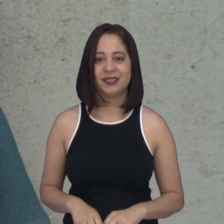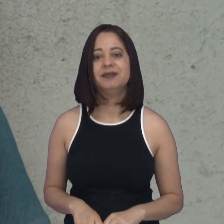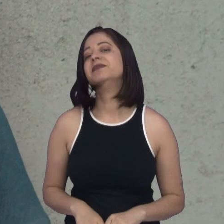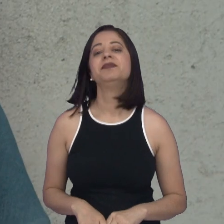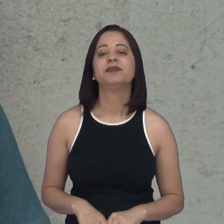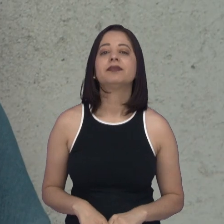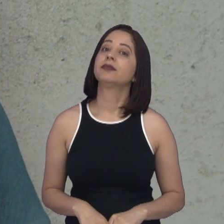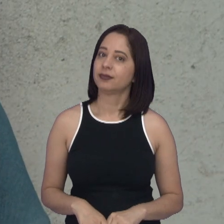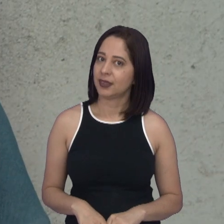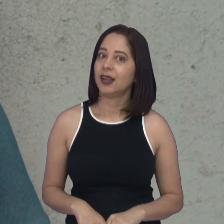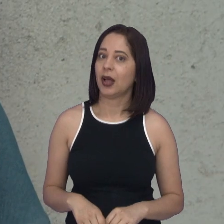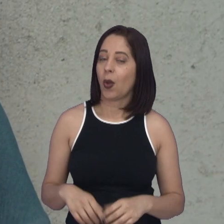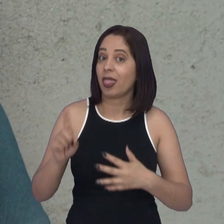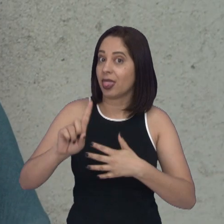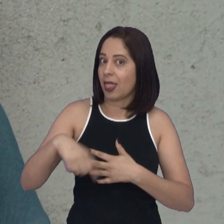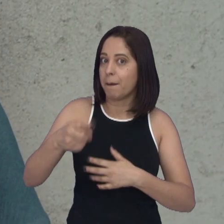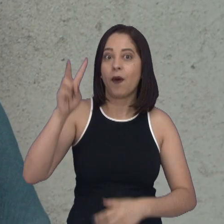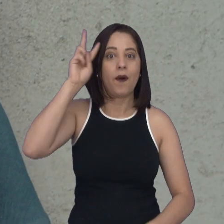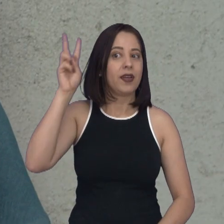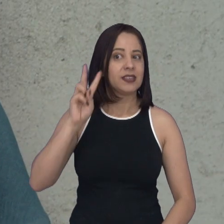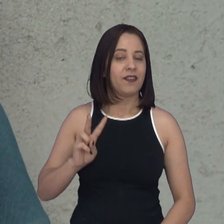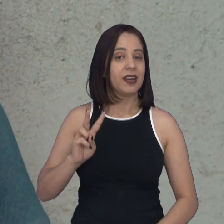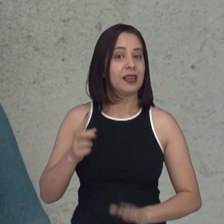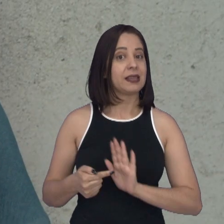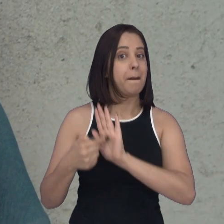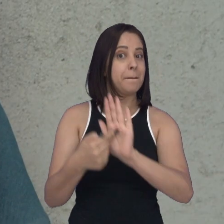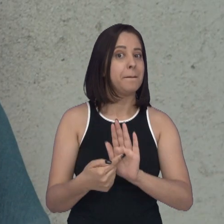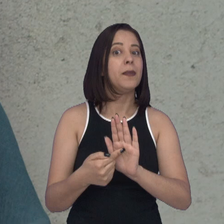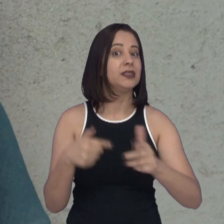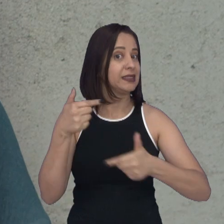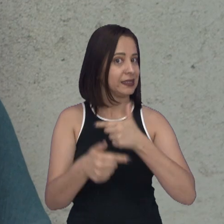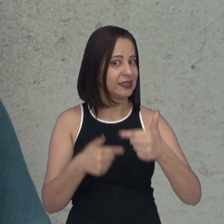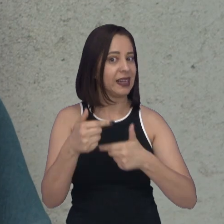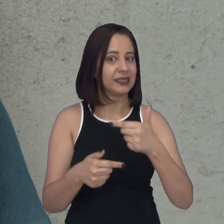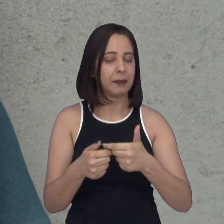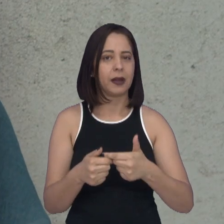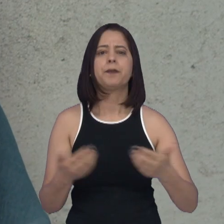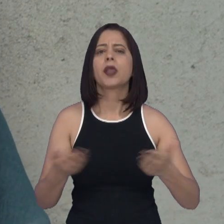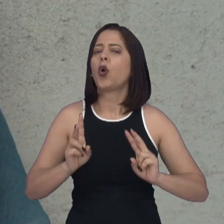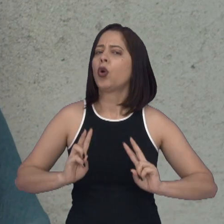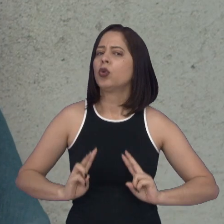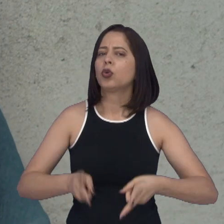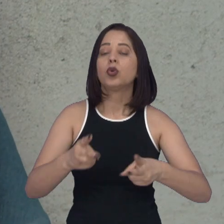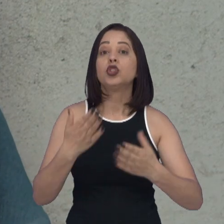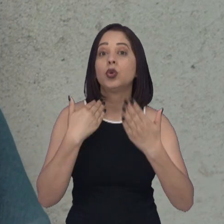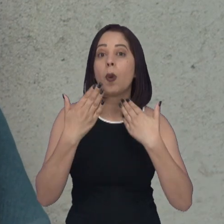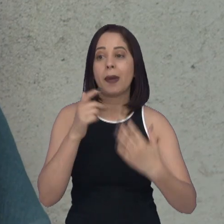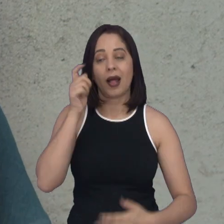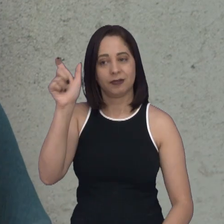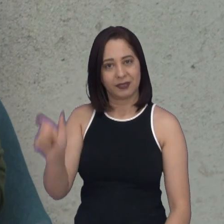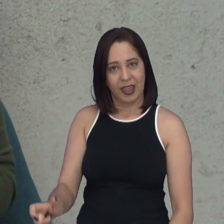Então, já a Vanessa está de volta com o nosso quadro Job do Dia. Agora, voltando o nosso papo aqui com a Priscila Dávila,